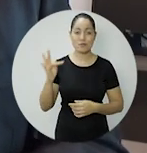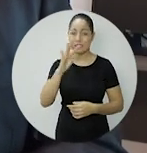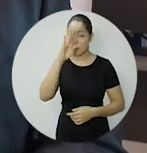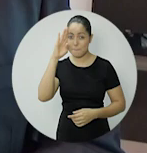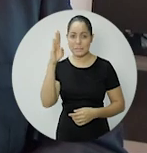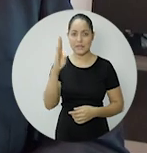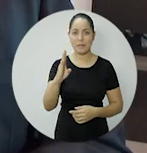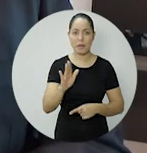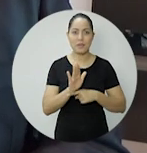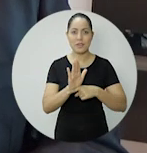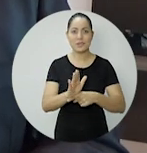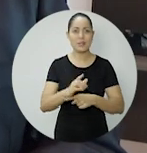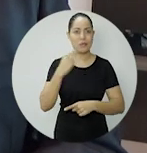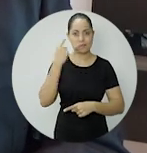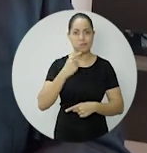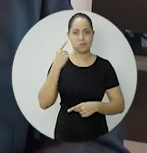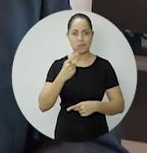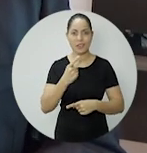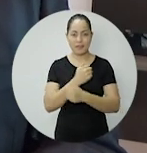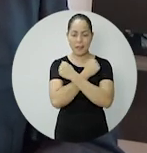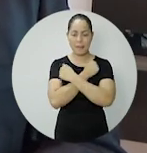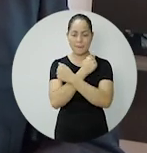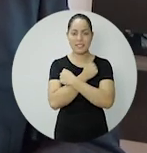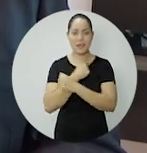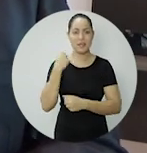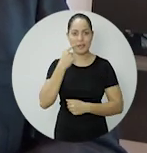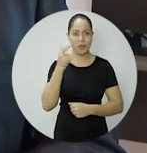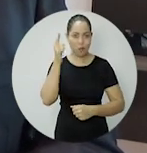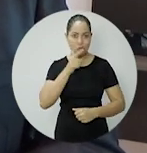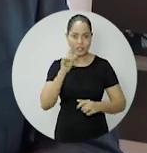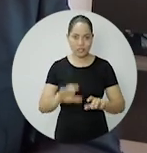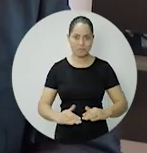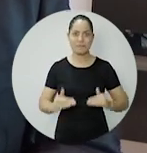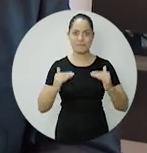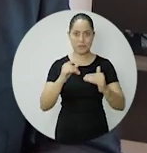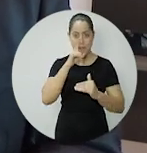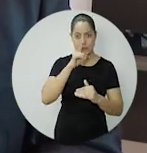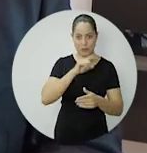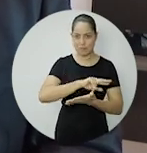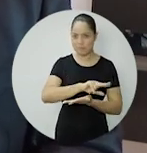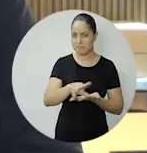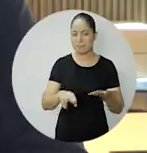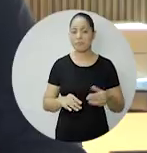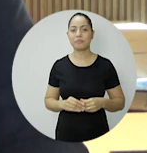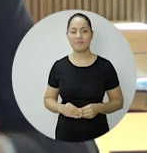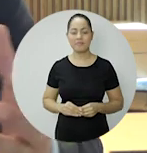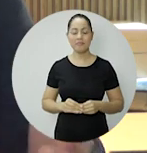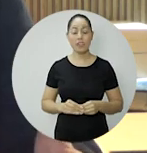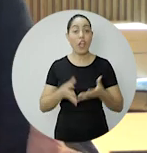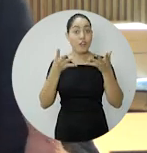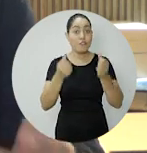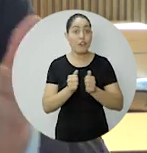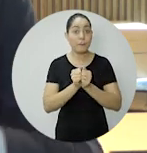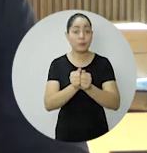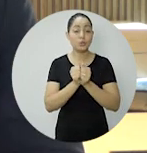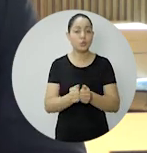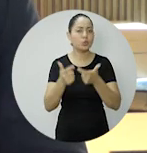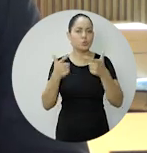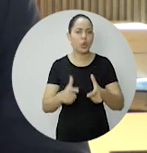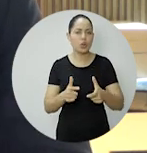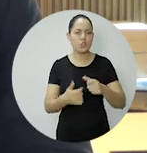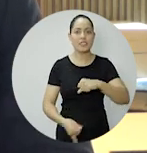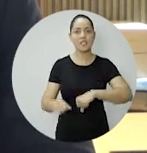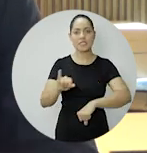sua função precípua, abraçar a classe e ajudar a superar esse momento de crise. Vamos compartilhar a nossa